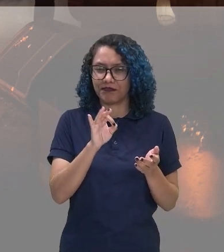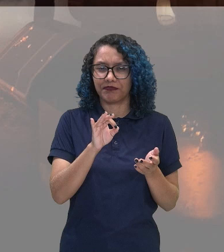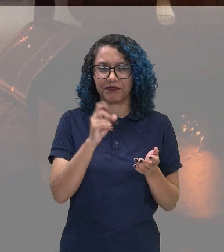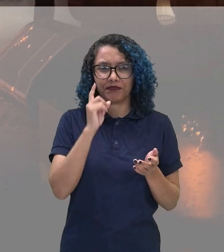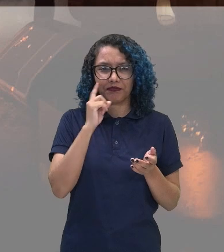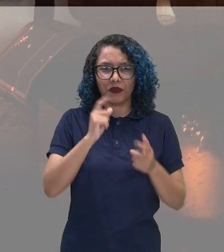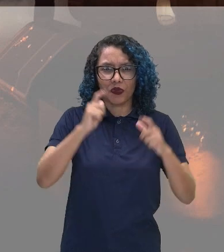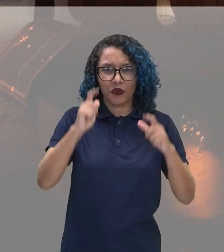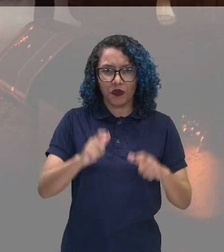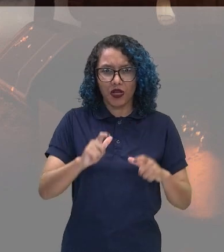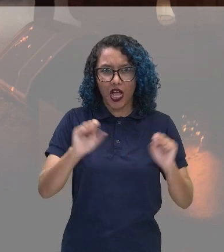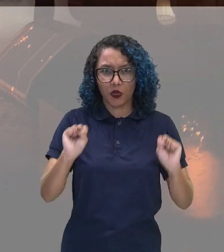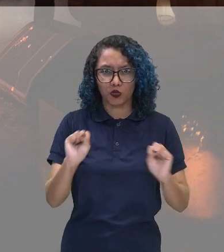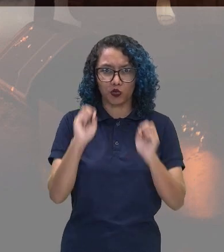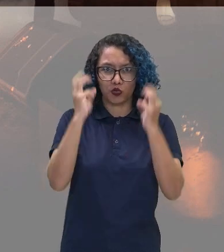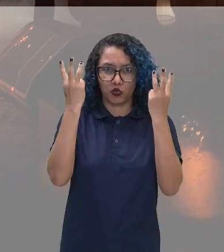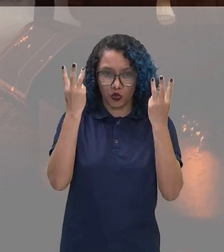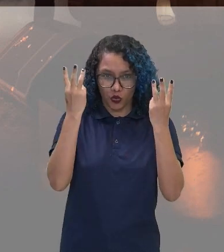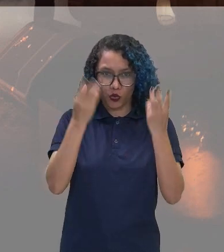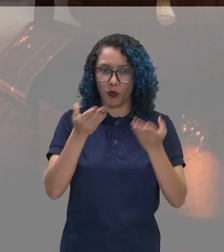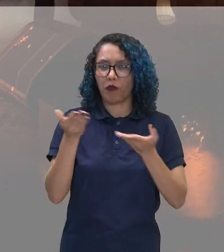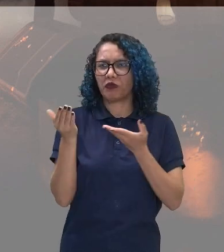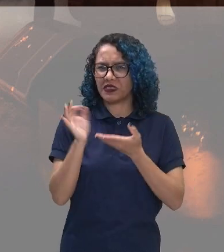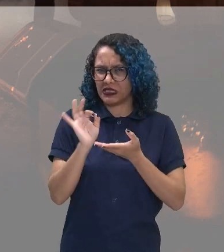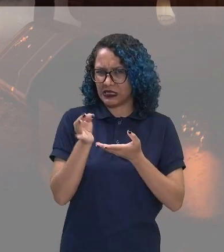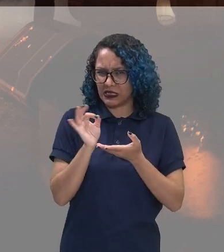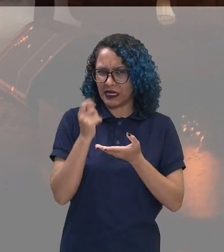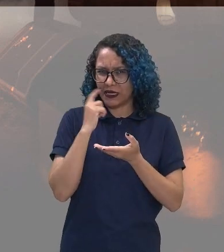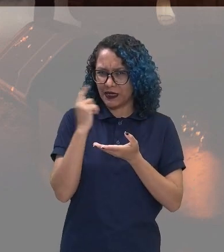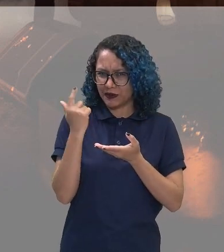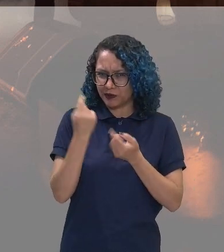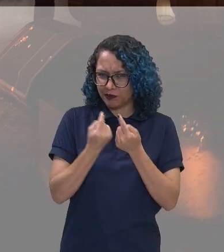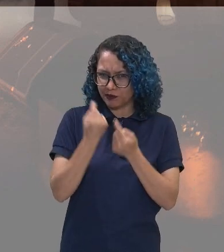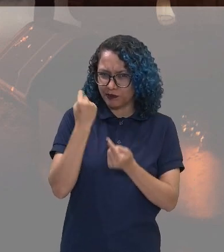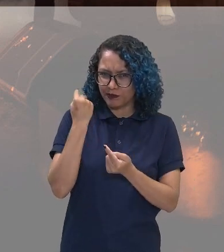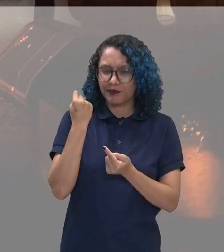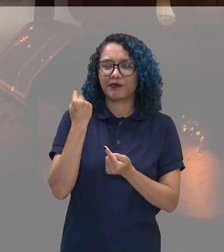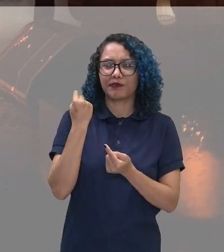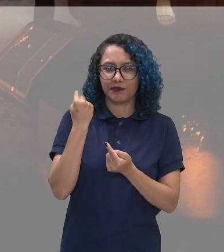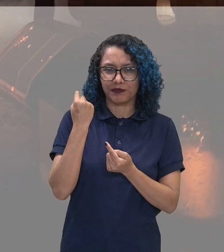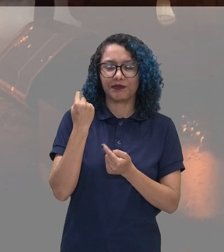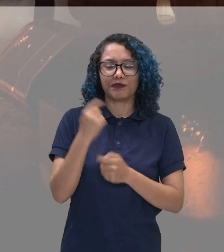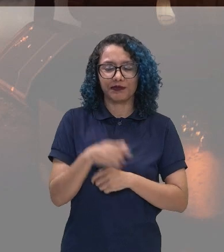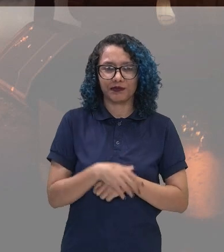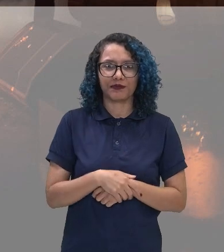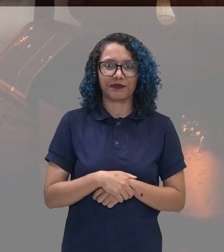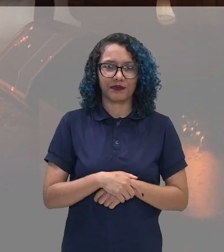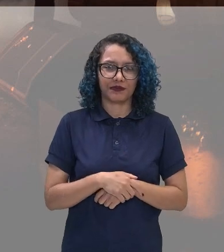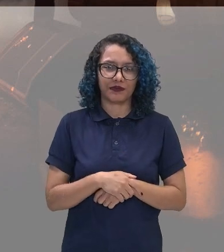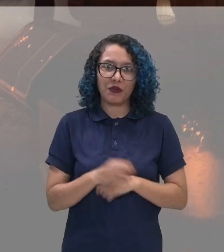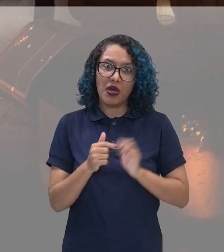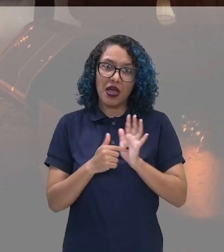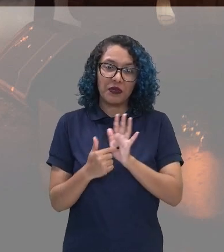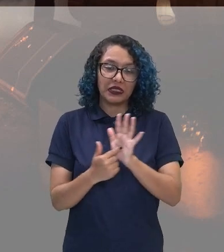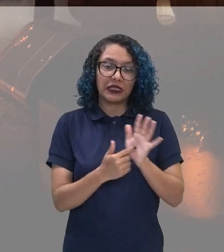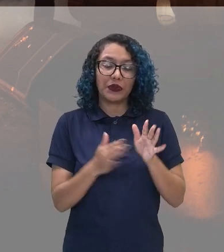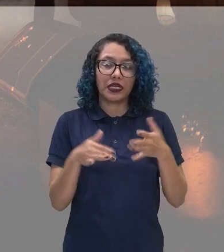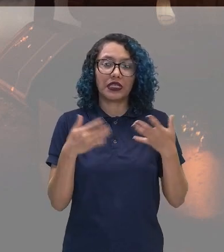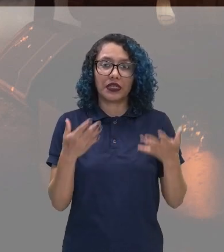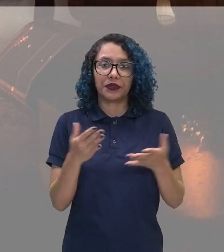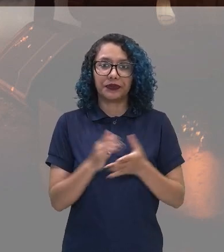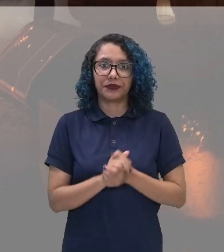né, de um show, onde está acontecendo um show aqui nas costas, né, então vocês estão vendo. E aí nós vamos